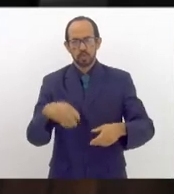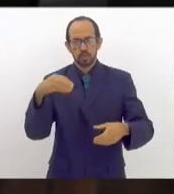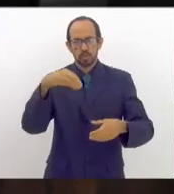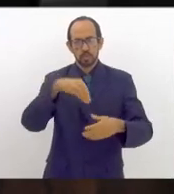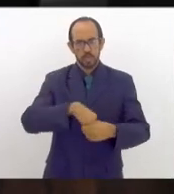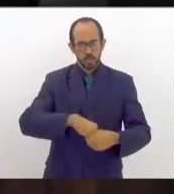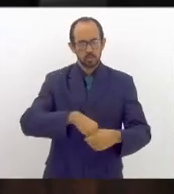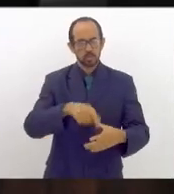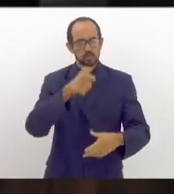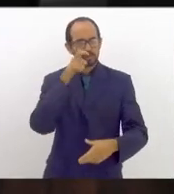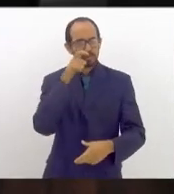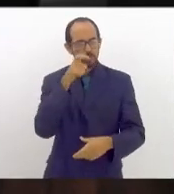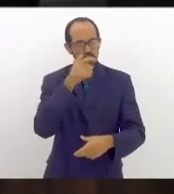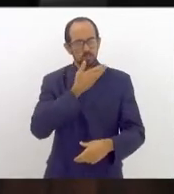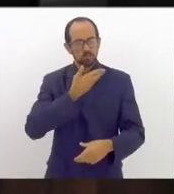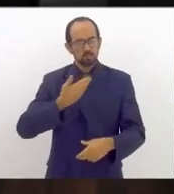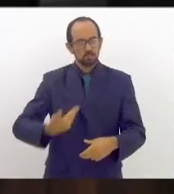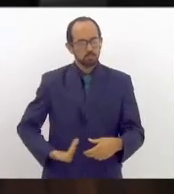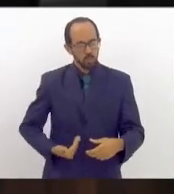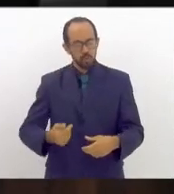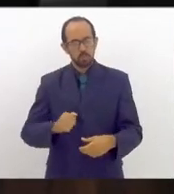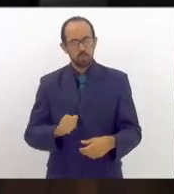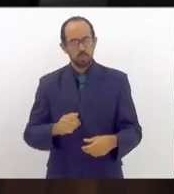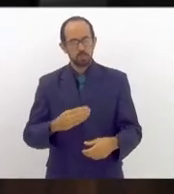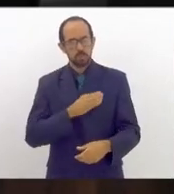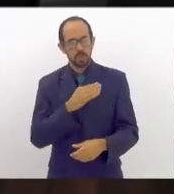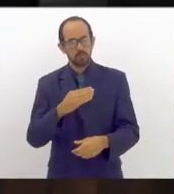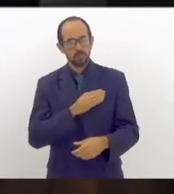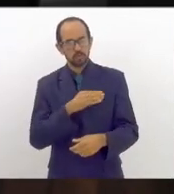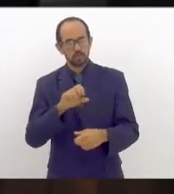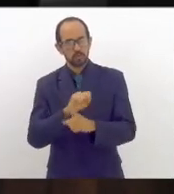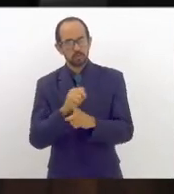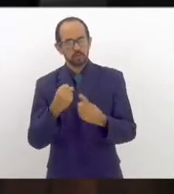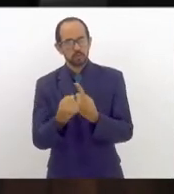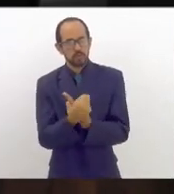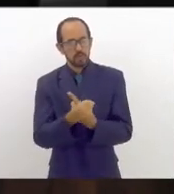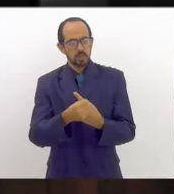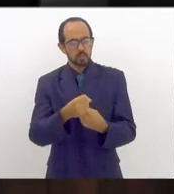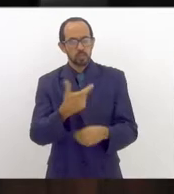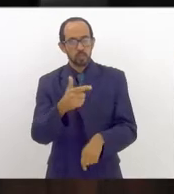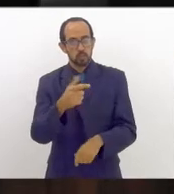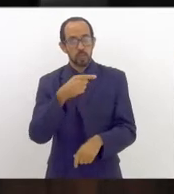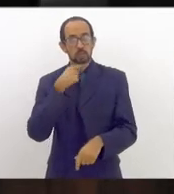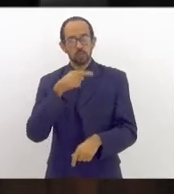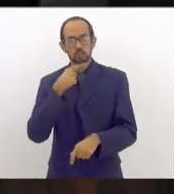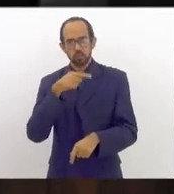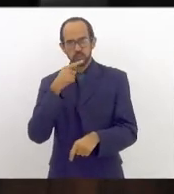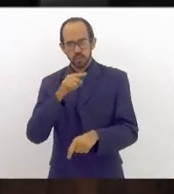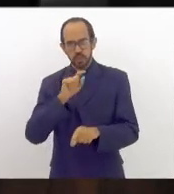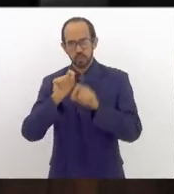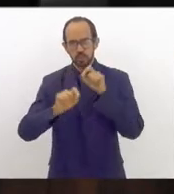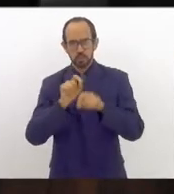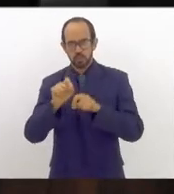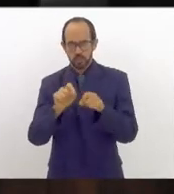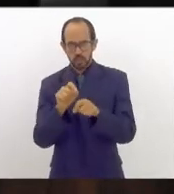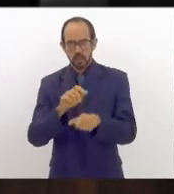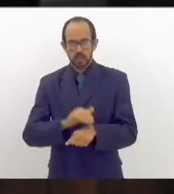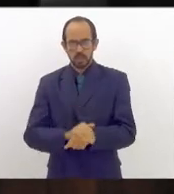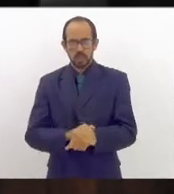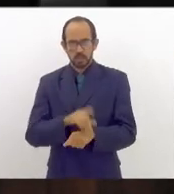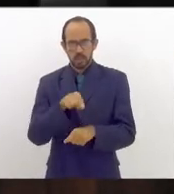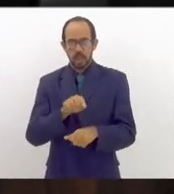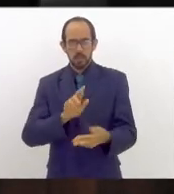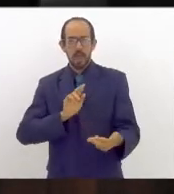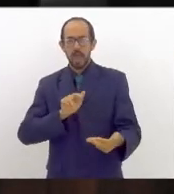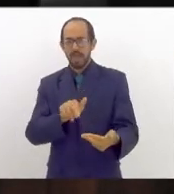interesses públicos em benefício da sociedade e vem sem dúvida sendo alguma Sem dúvida alguma sendo uma